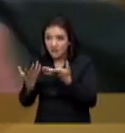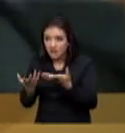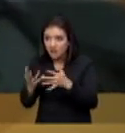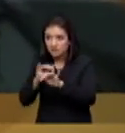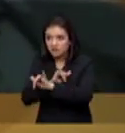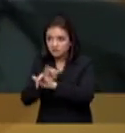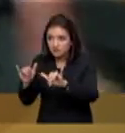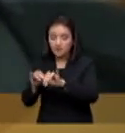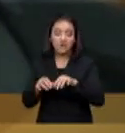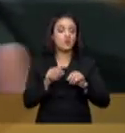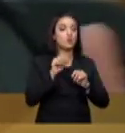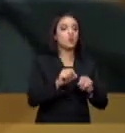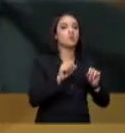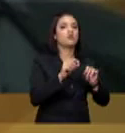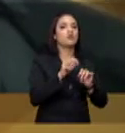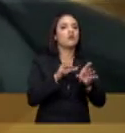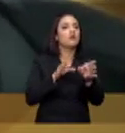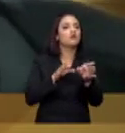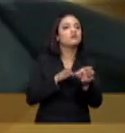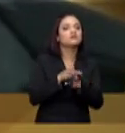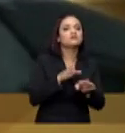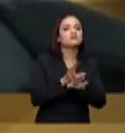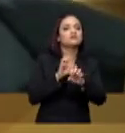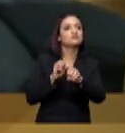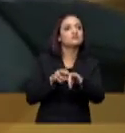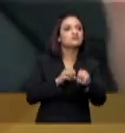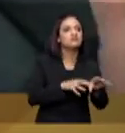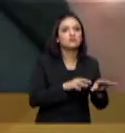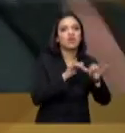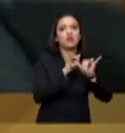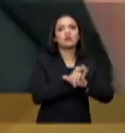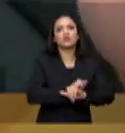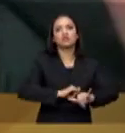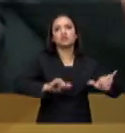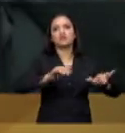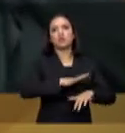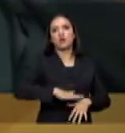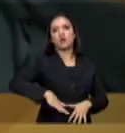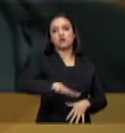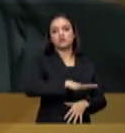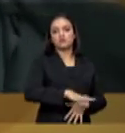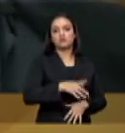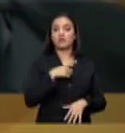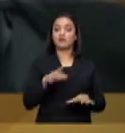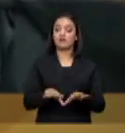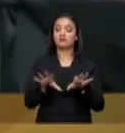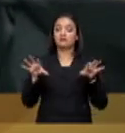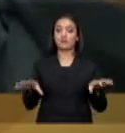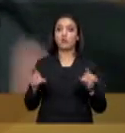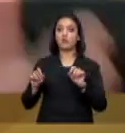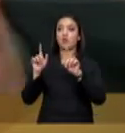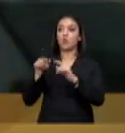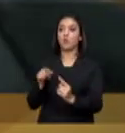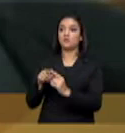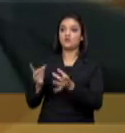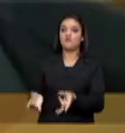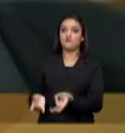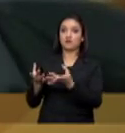com amplitude e por canais de comunicação social para fins comerciais e para